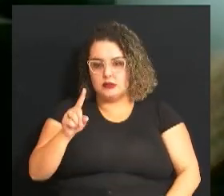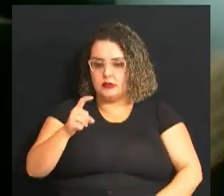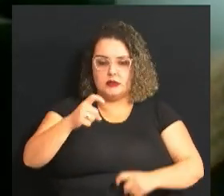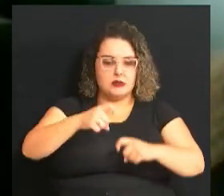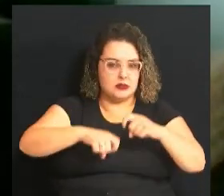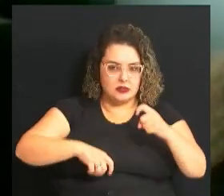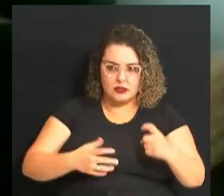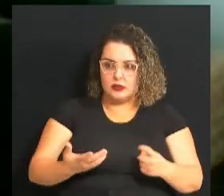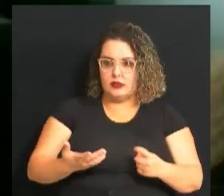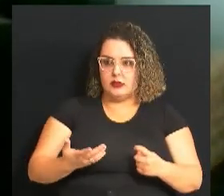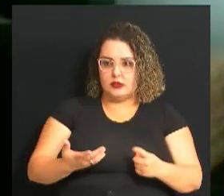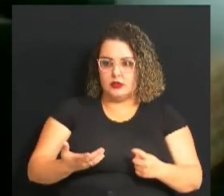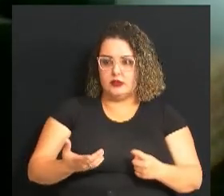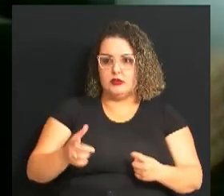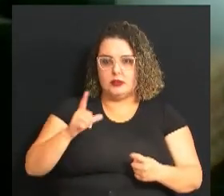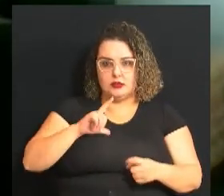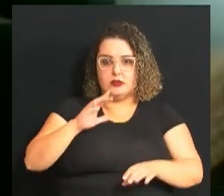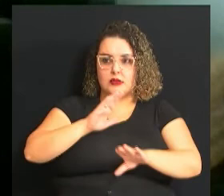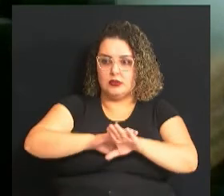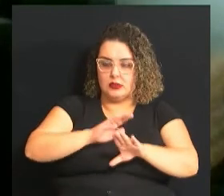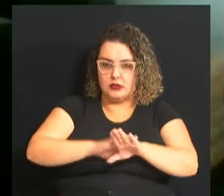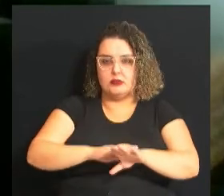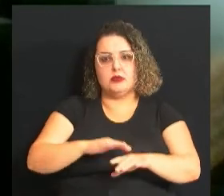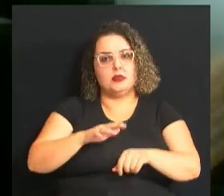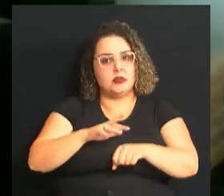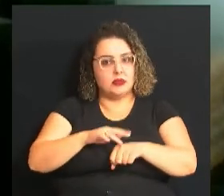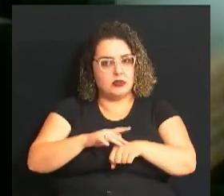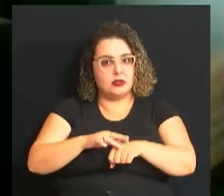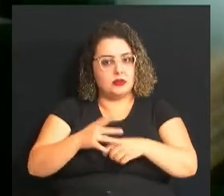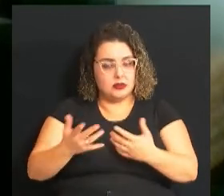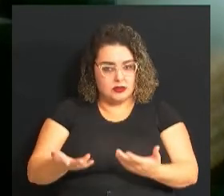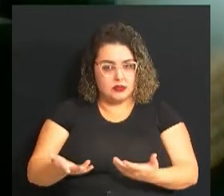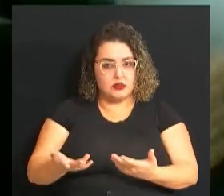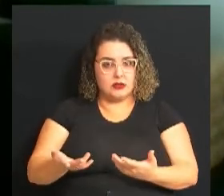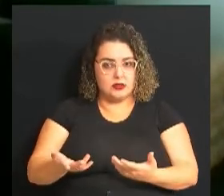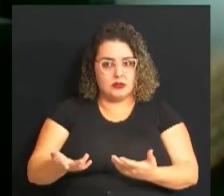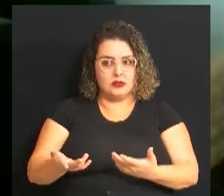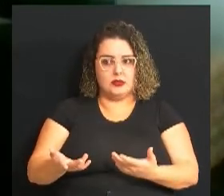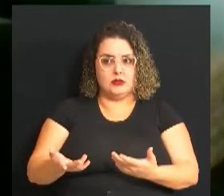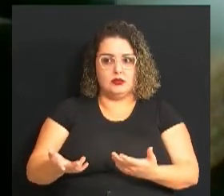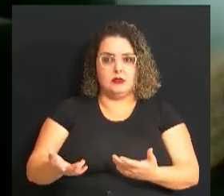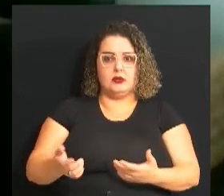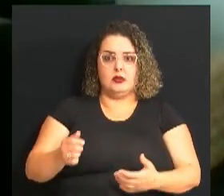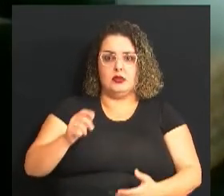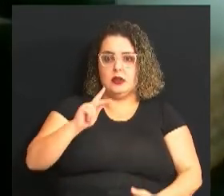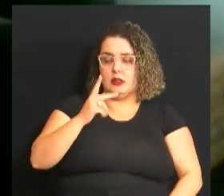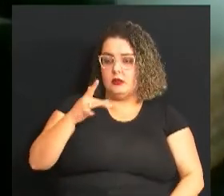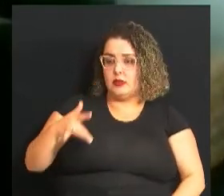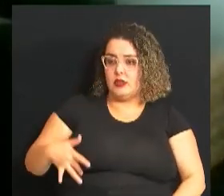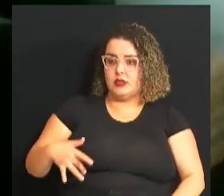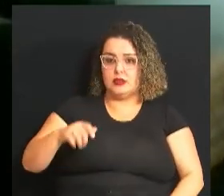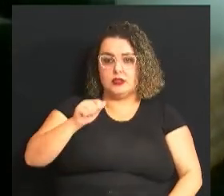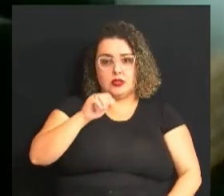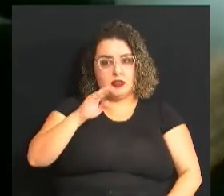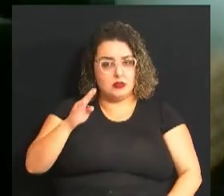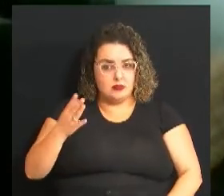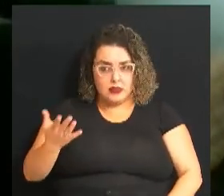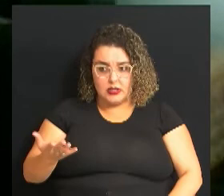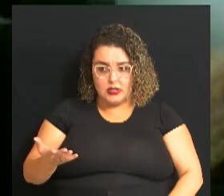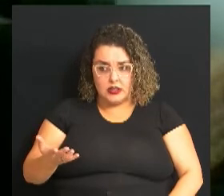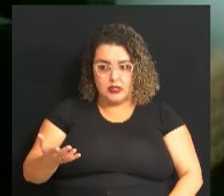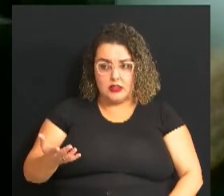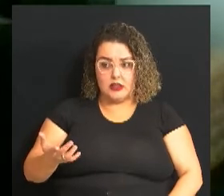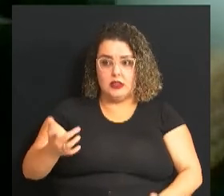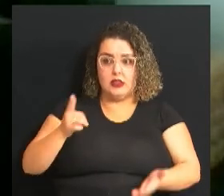sexuais enquanto tiver atividade da doença. A hepatite A e hepatite B, o simples fato de você limpar